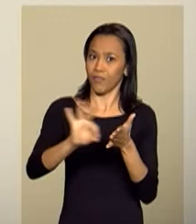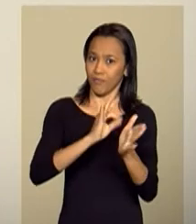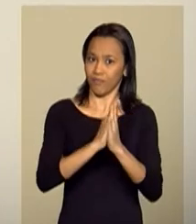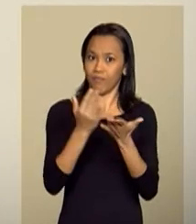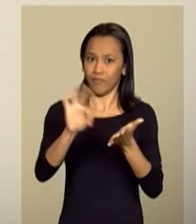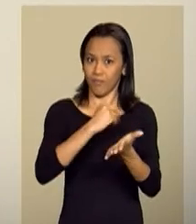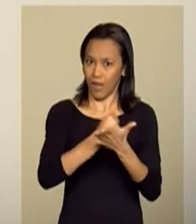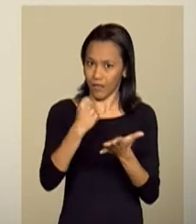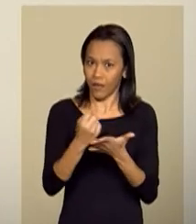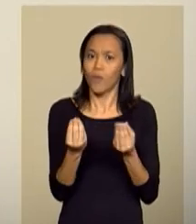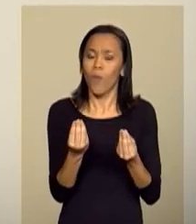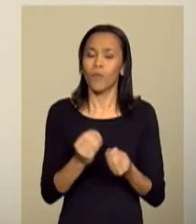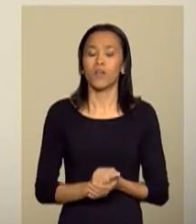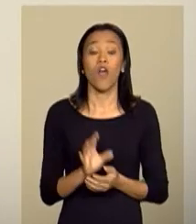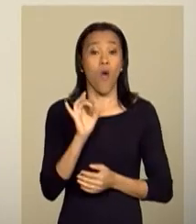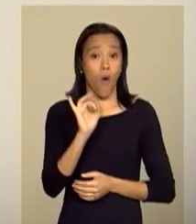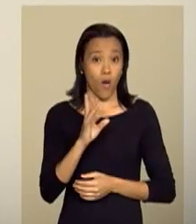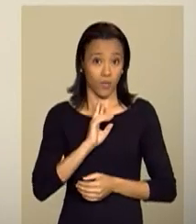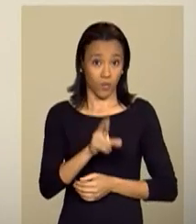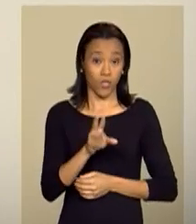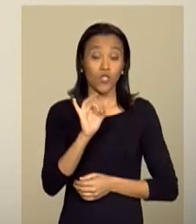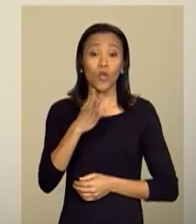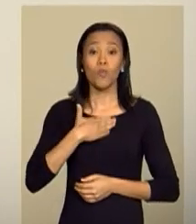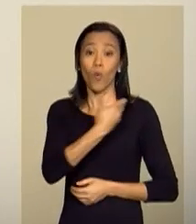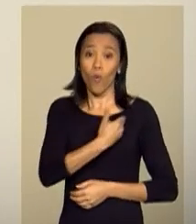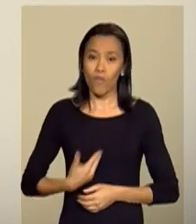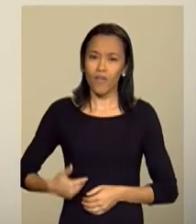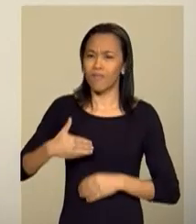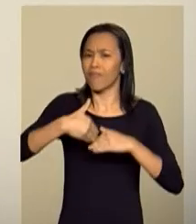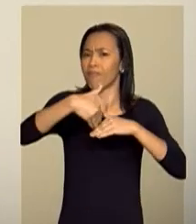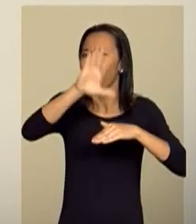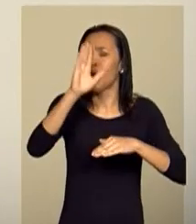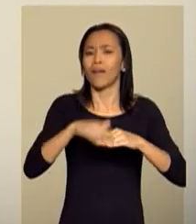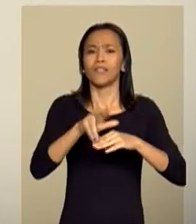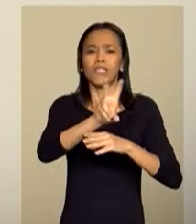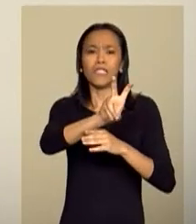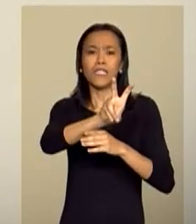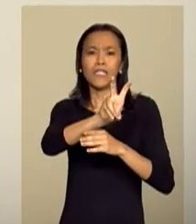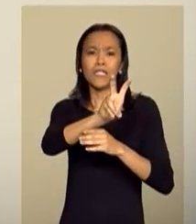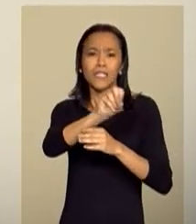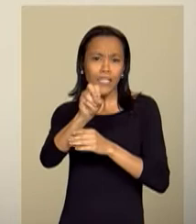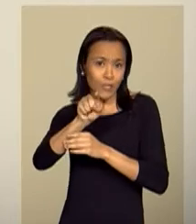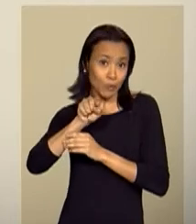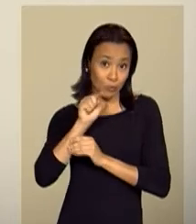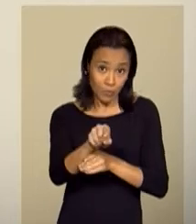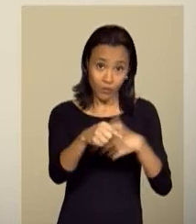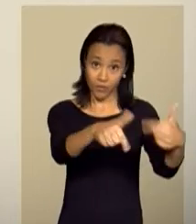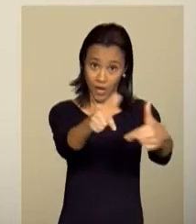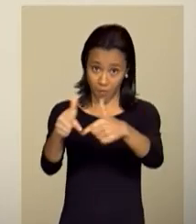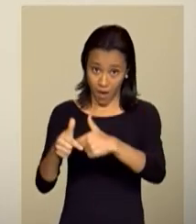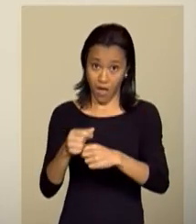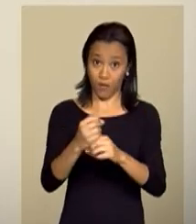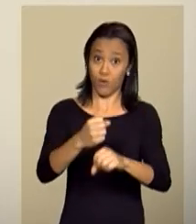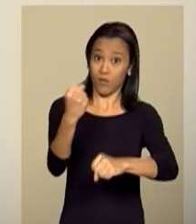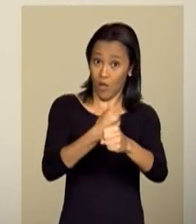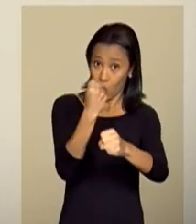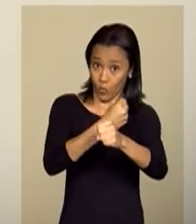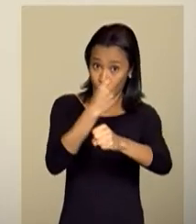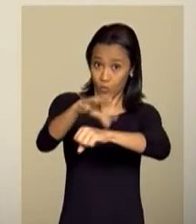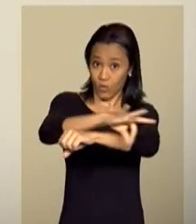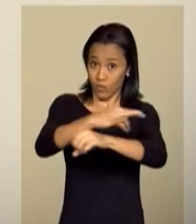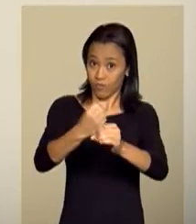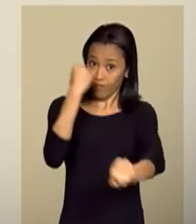Luciano só no meu governo foram criados mais de 500.000 empregos na construção civil e Esse